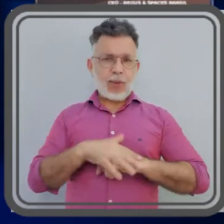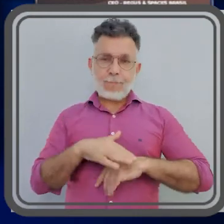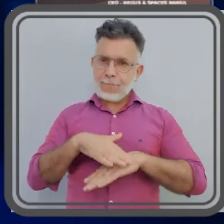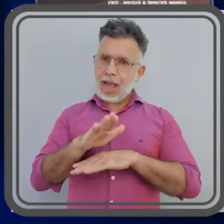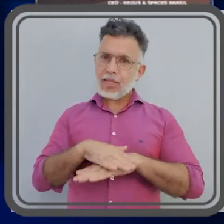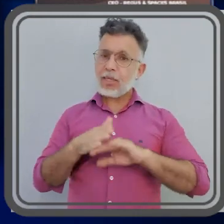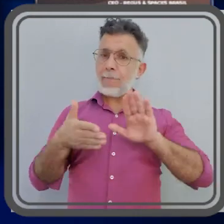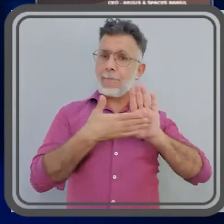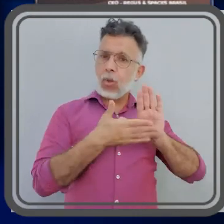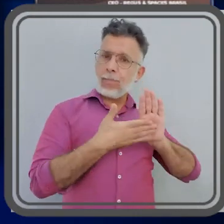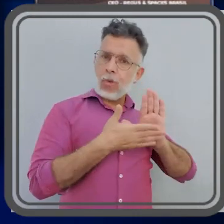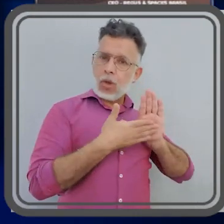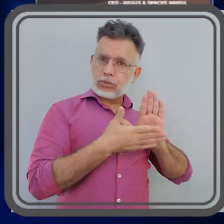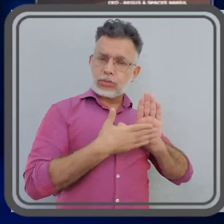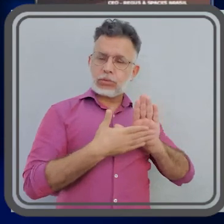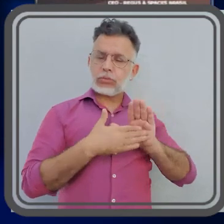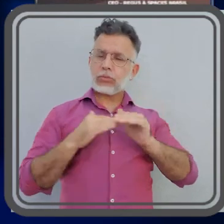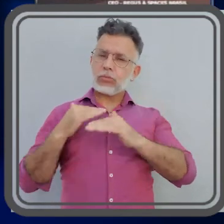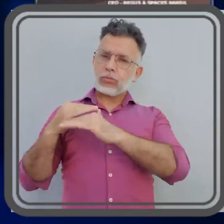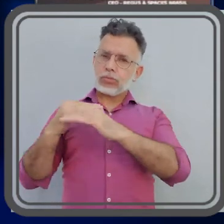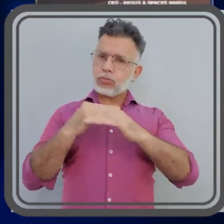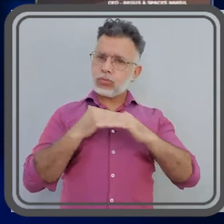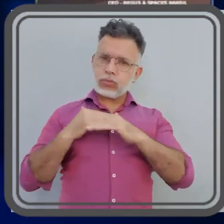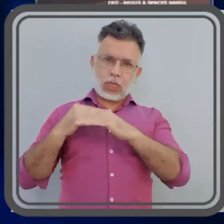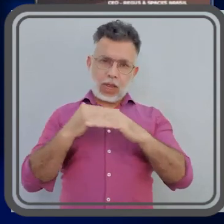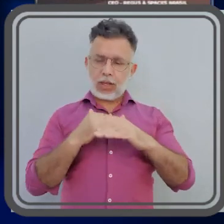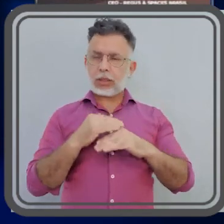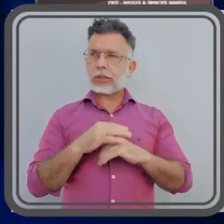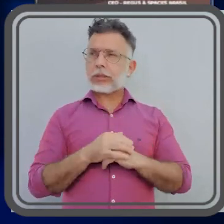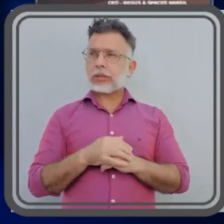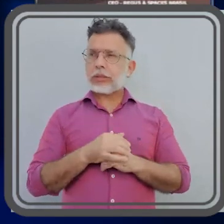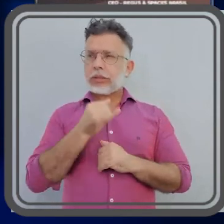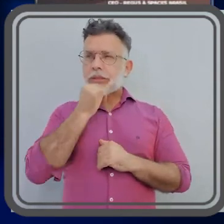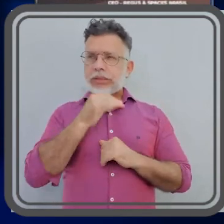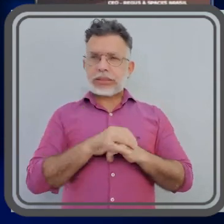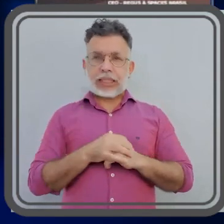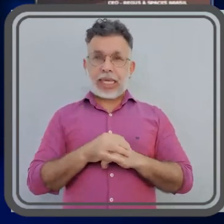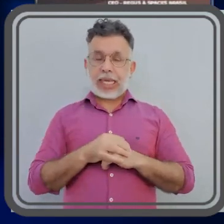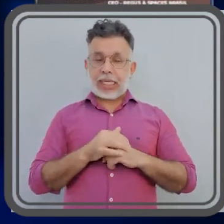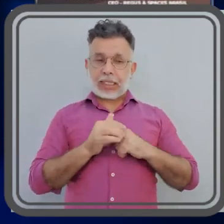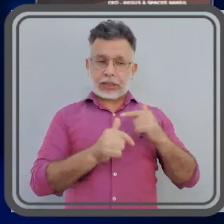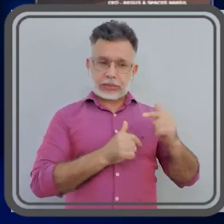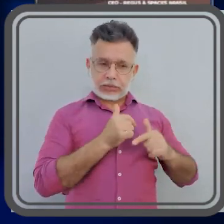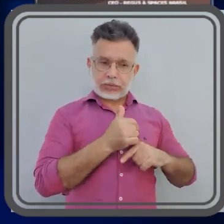mais propostas alinhadas entre o prestador de